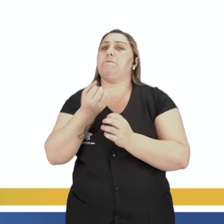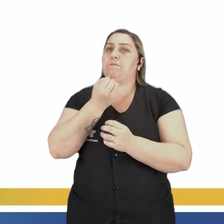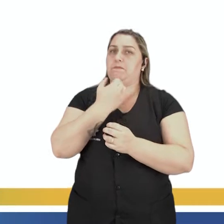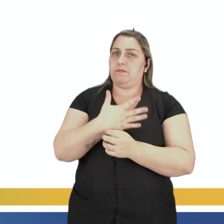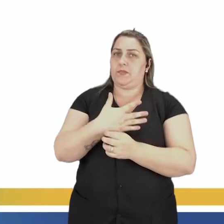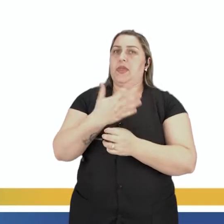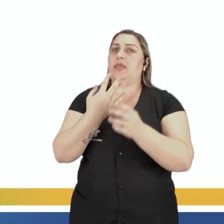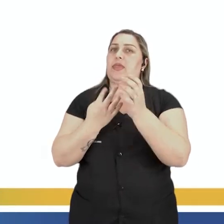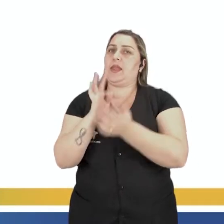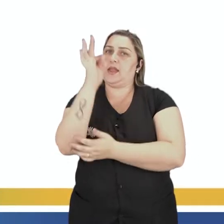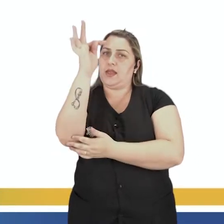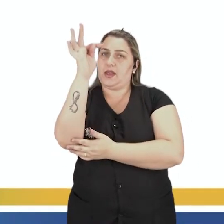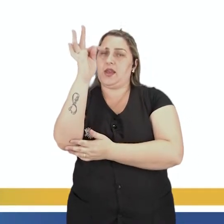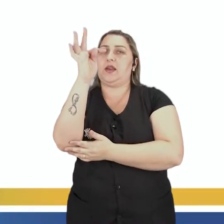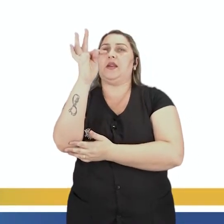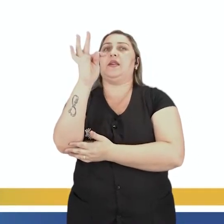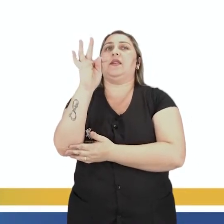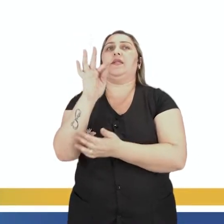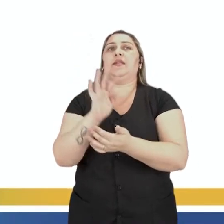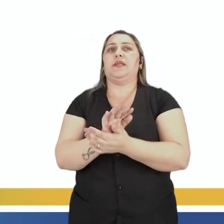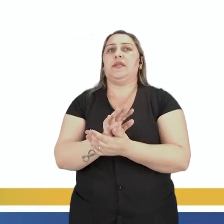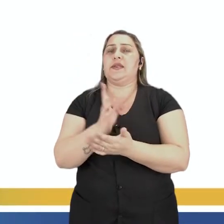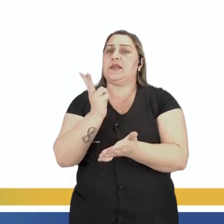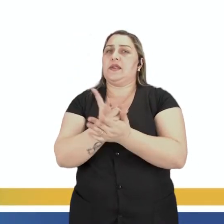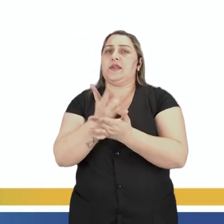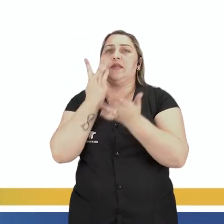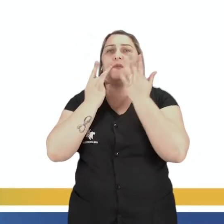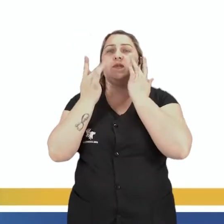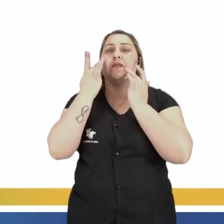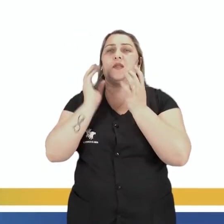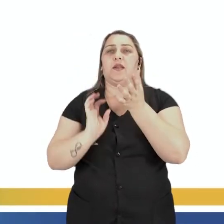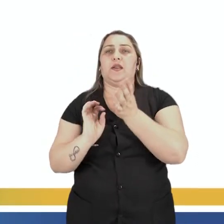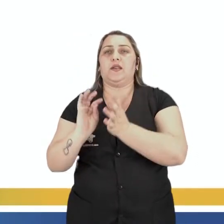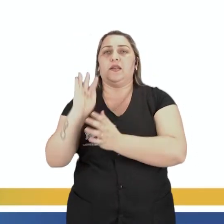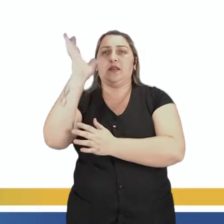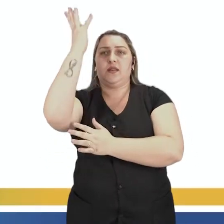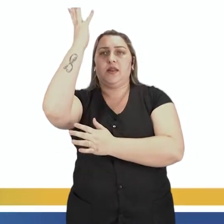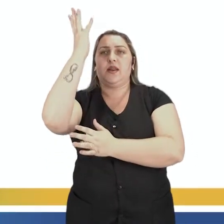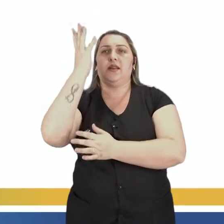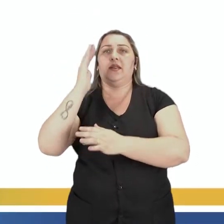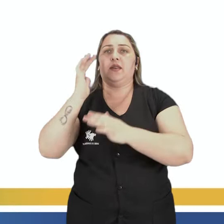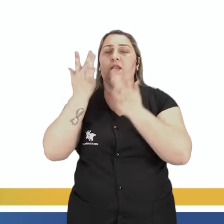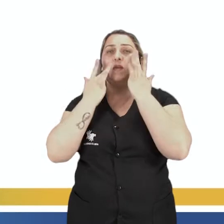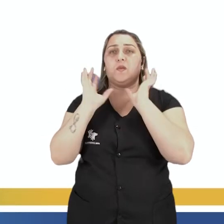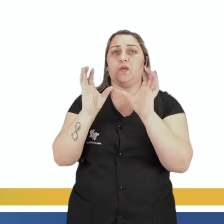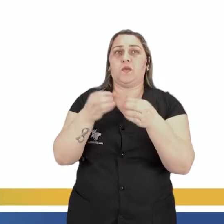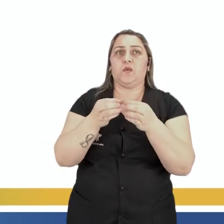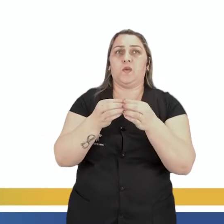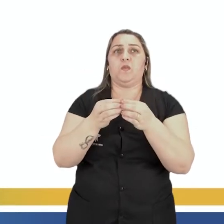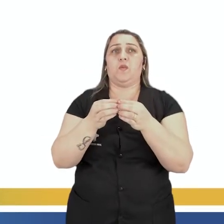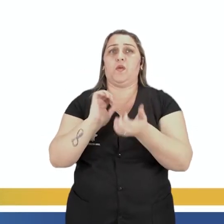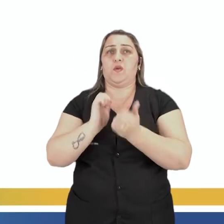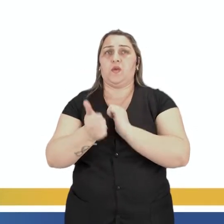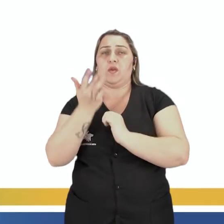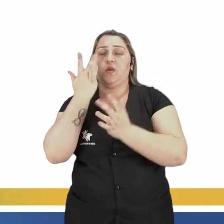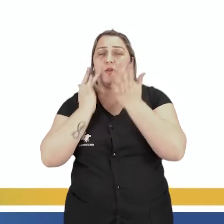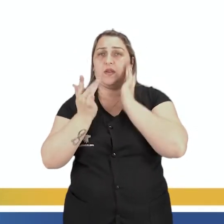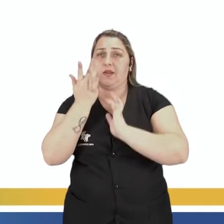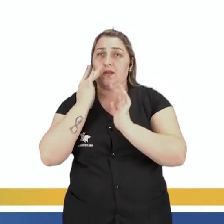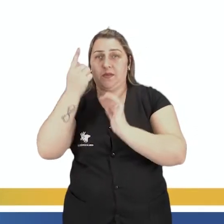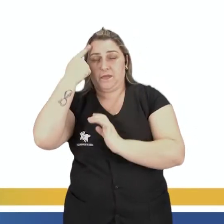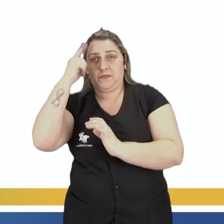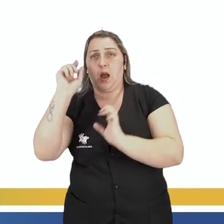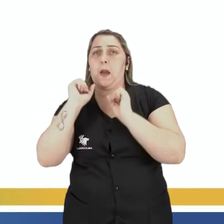da técnica e da concepção cênica adotada na criação da peça. Um jogo teatral com improvisação